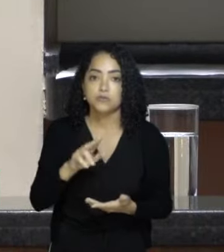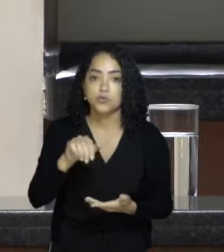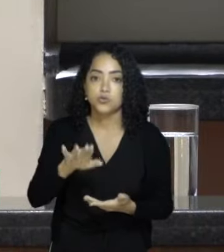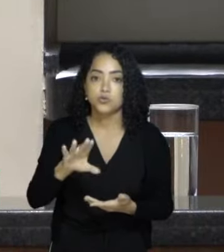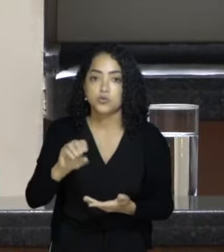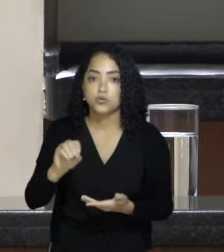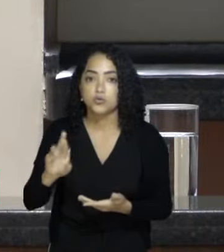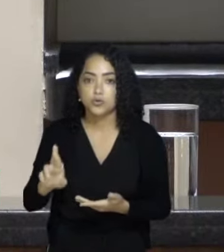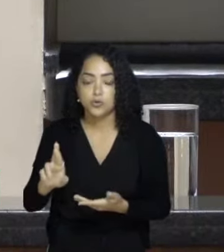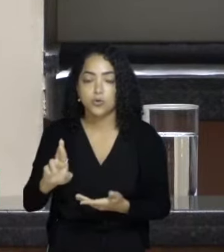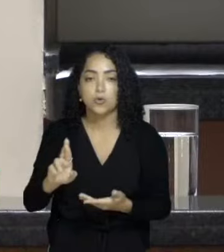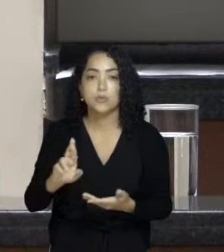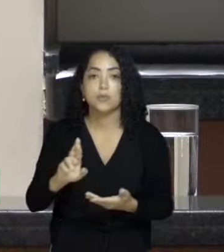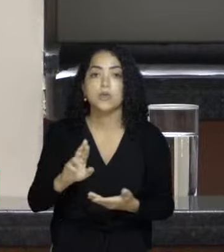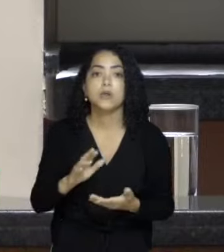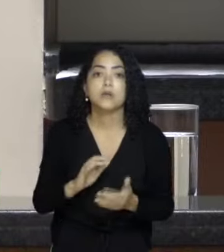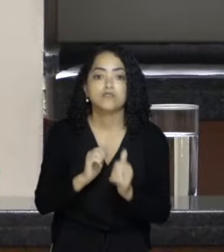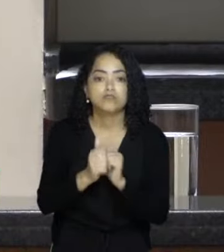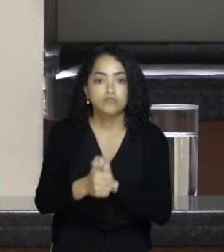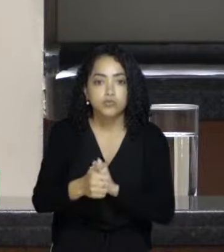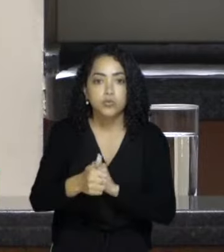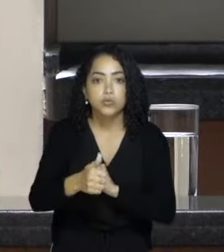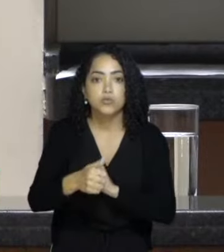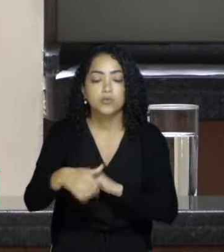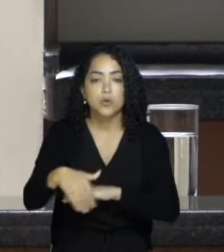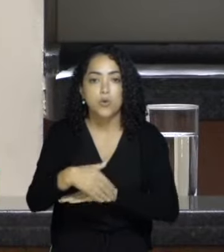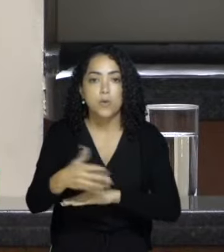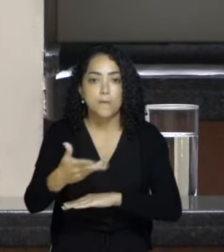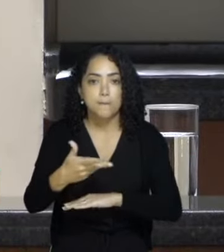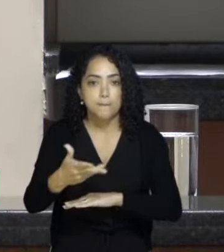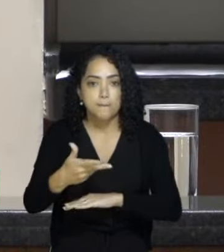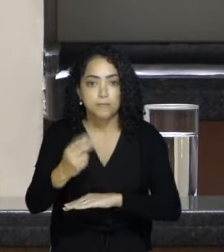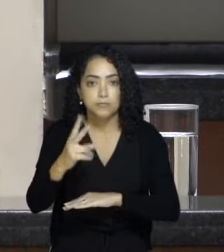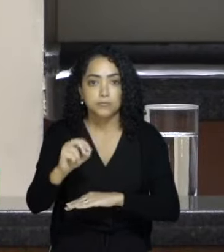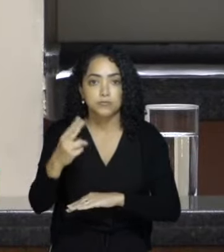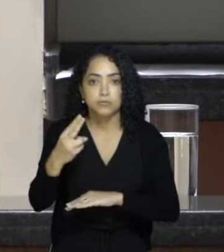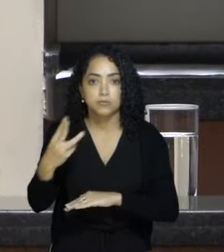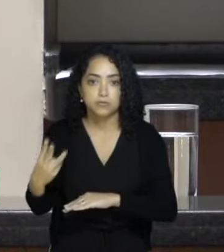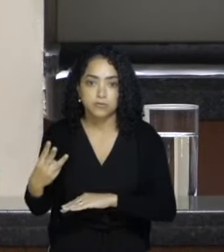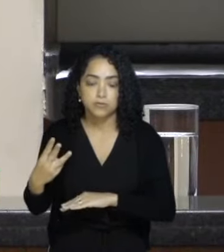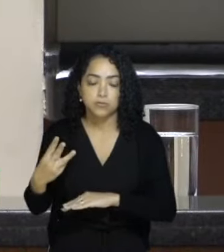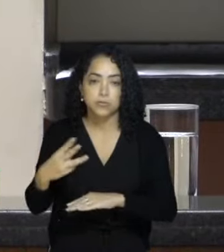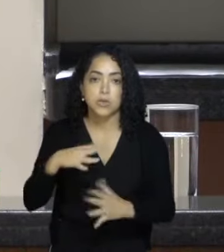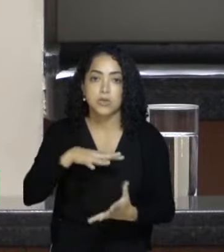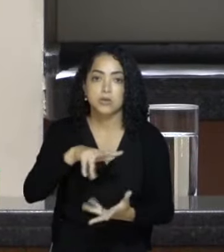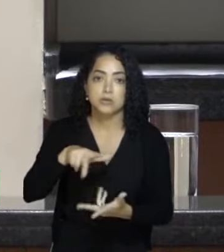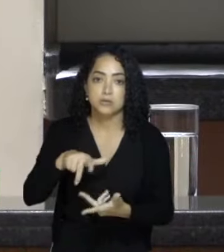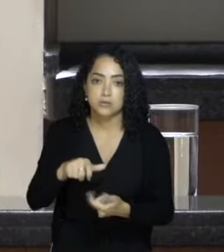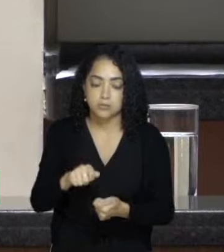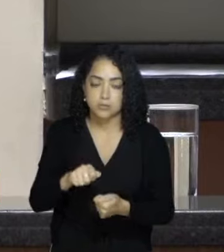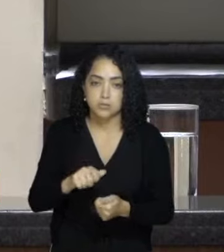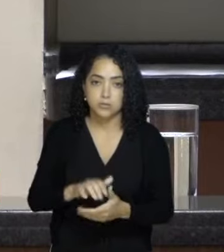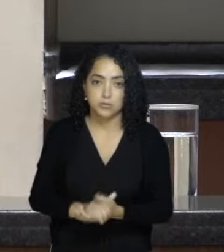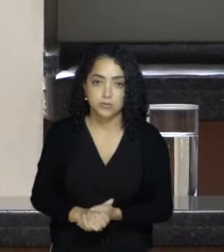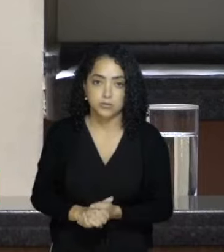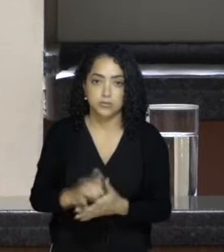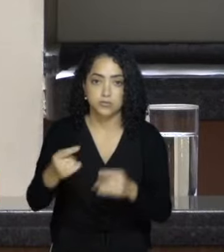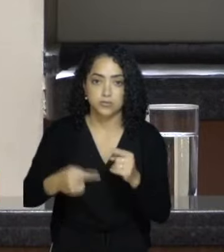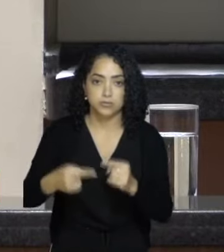pelo desempenho nas primeiras corridas da temporada de 2023 no Autódromo Internacional Ayrton Senna. É em